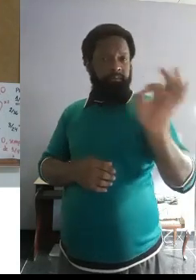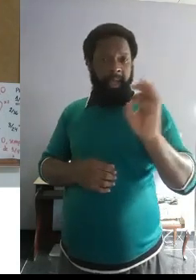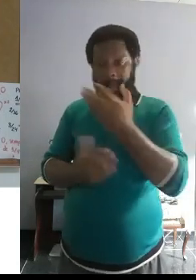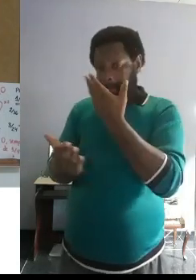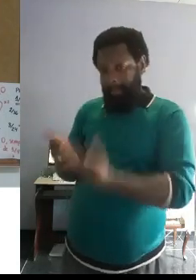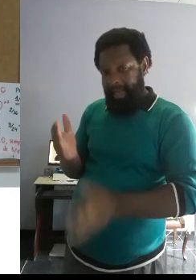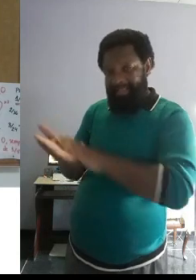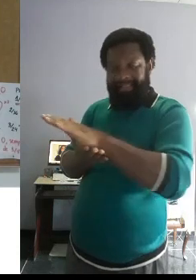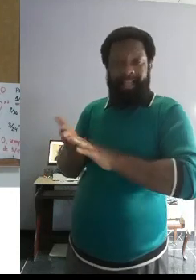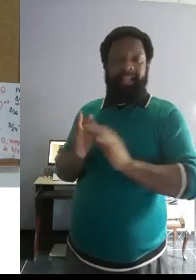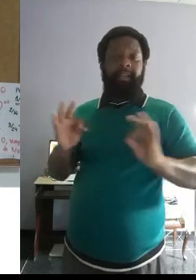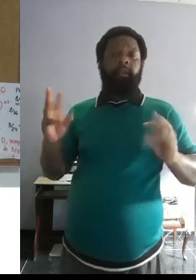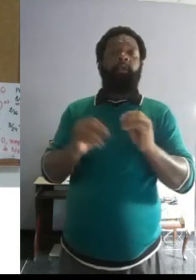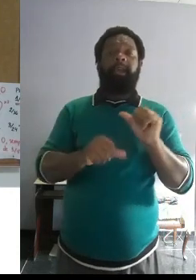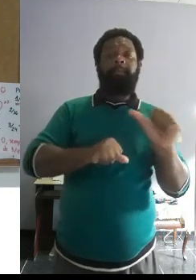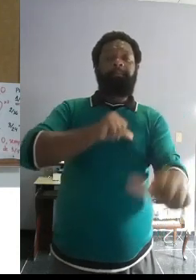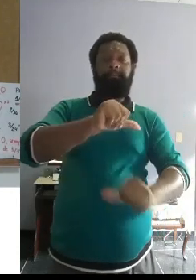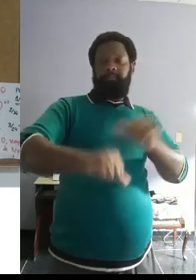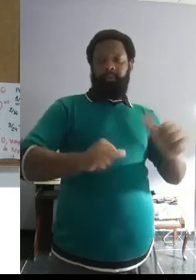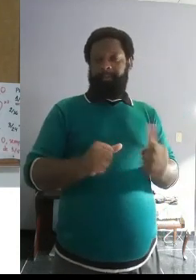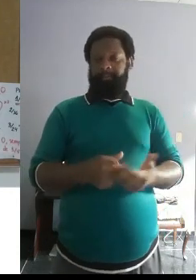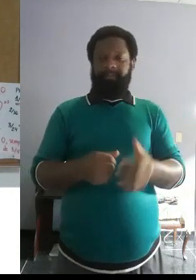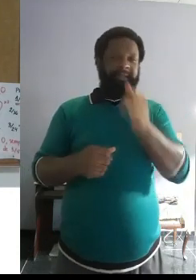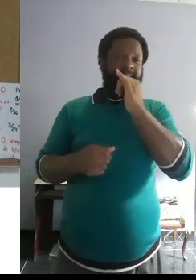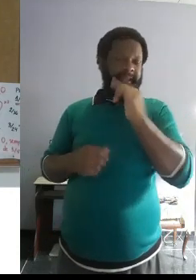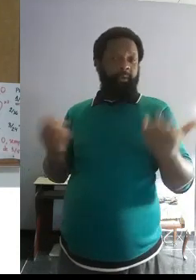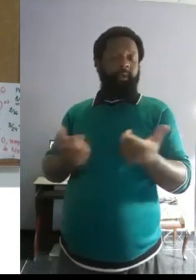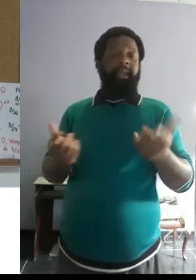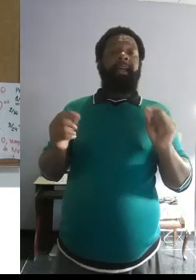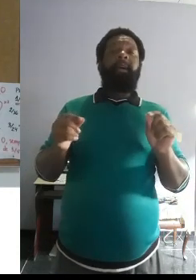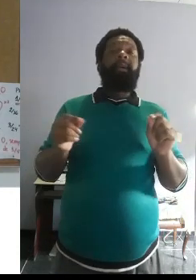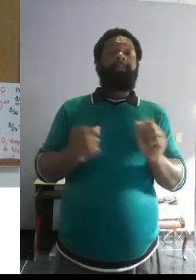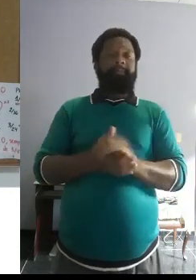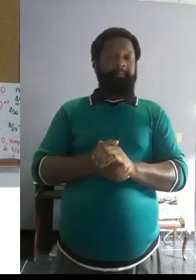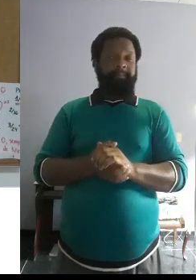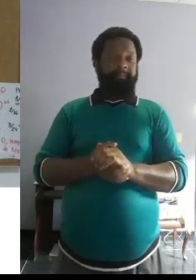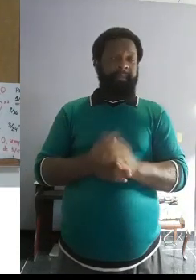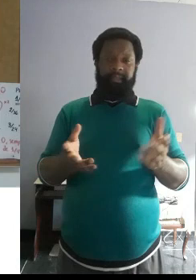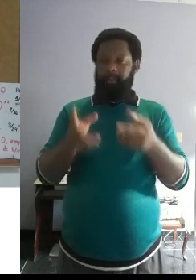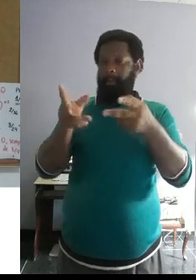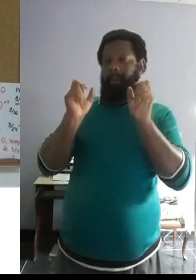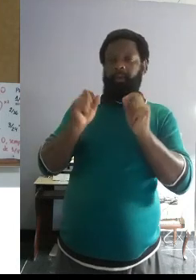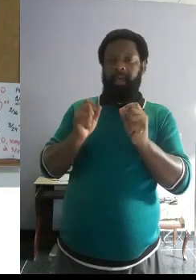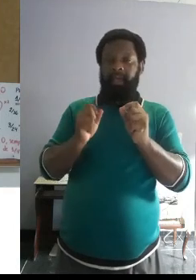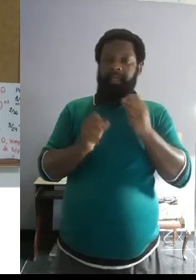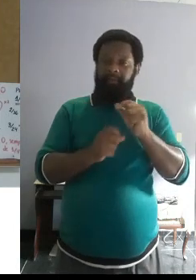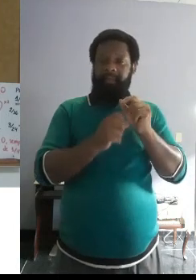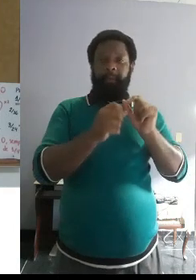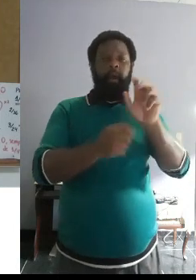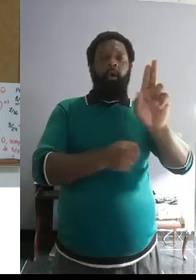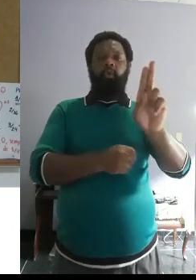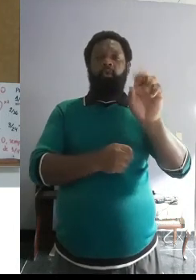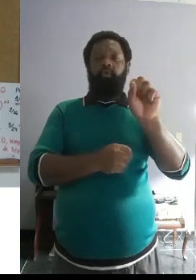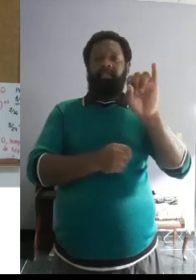se transforma. Isso mesmo. Um bom exemplo de falar dessa lei é quando a gente observa uma usina